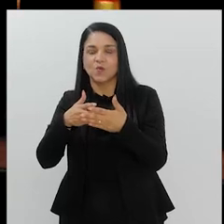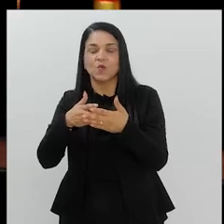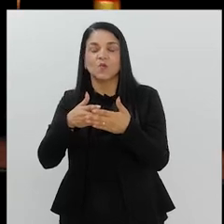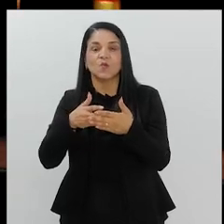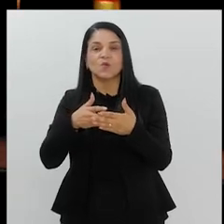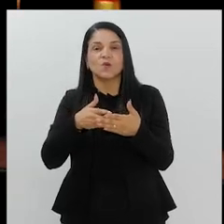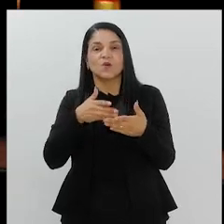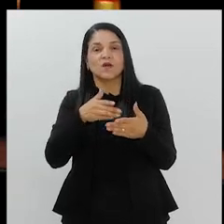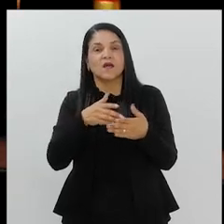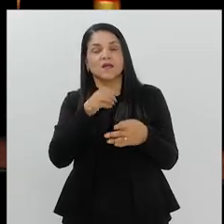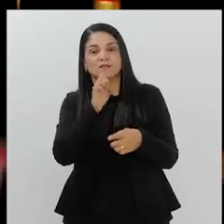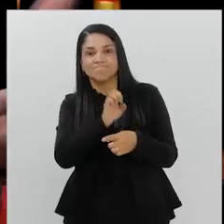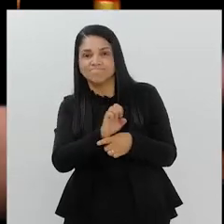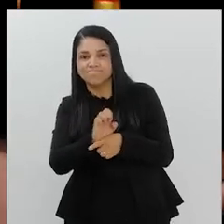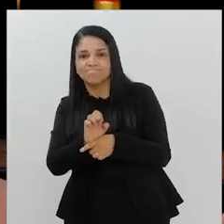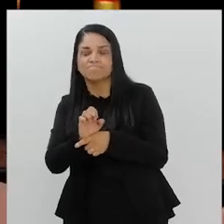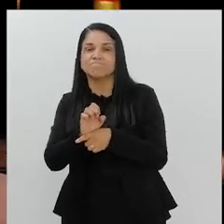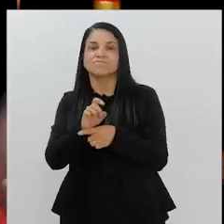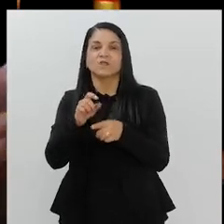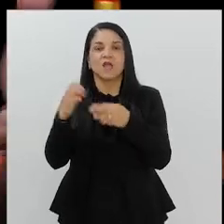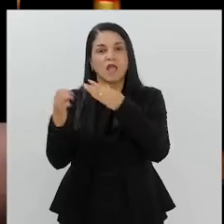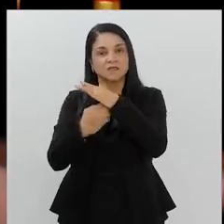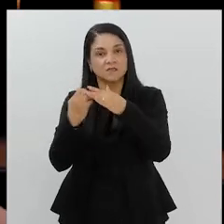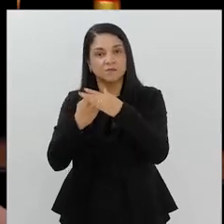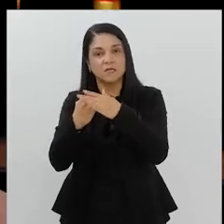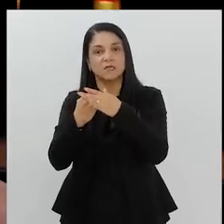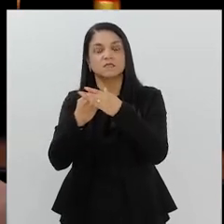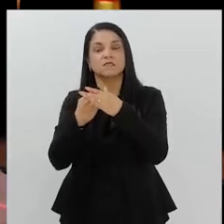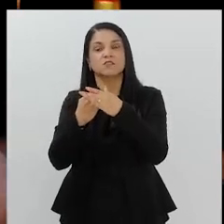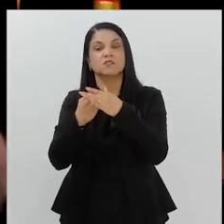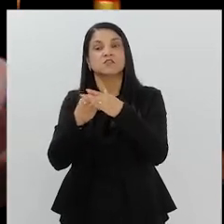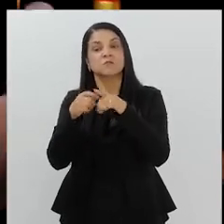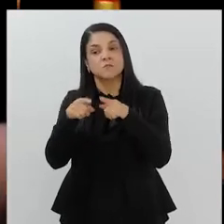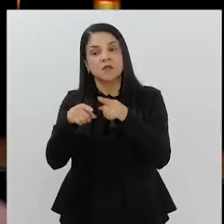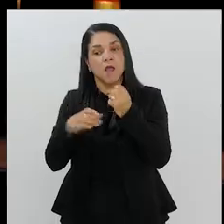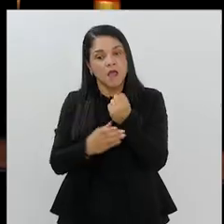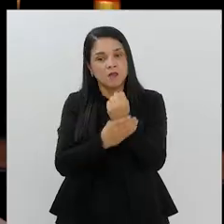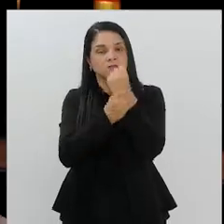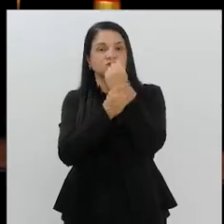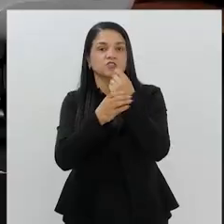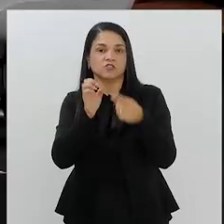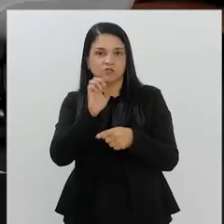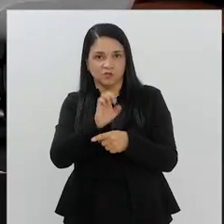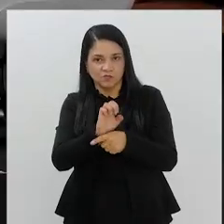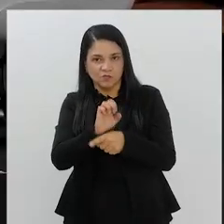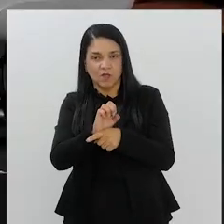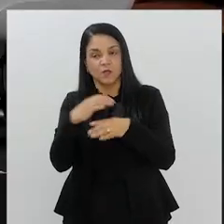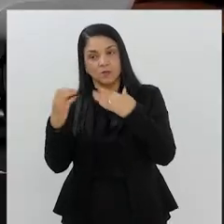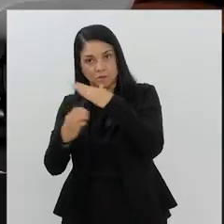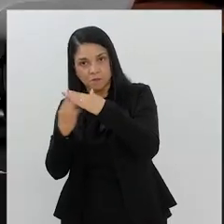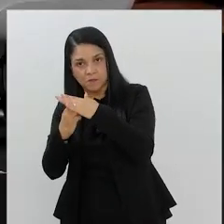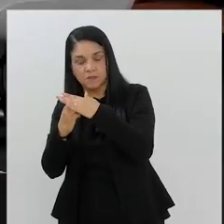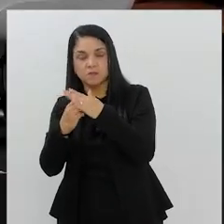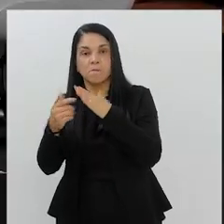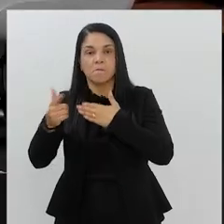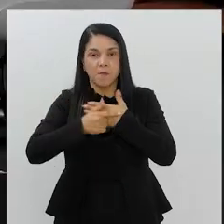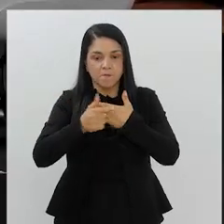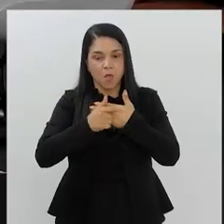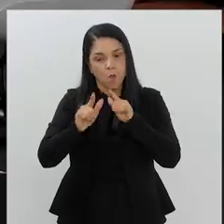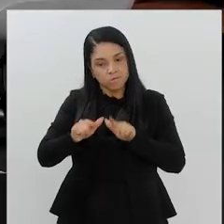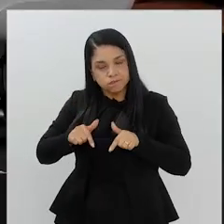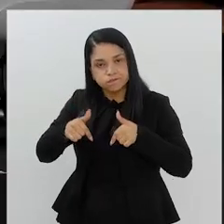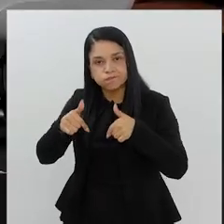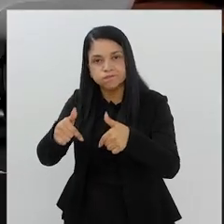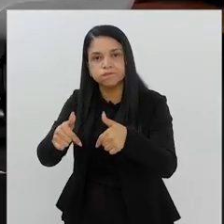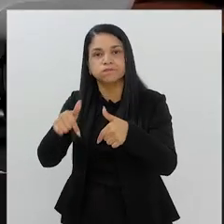os agentes econômicos a perpetuarem a inequidade salarial e garantindo com que o estado eh também cumpra o seu